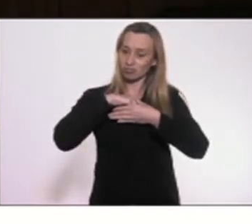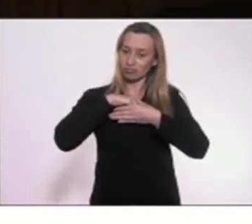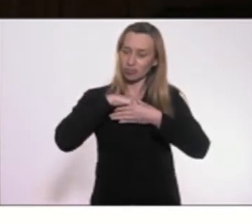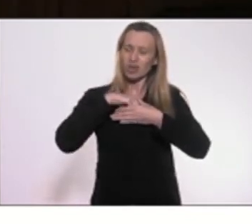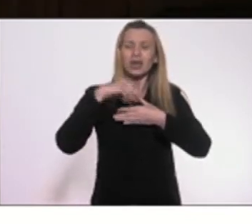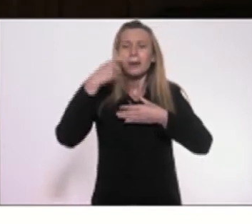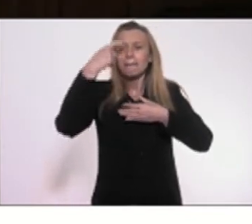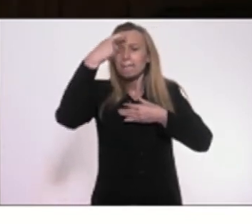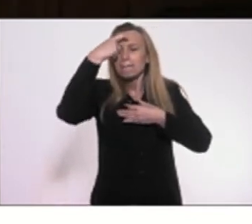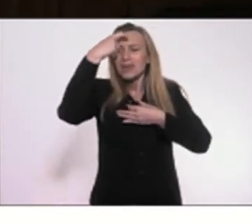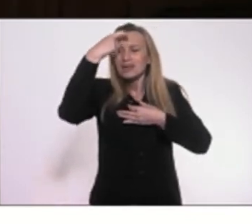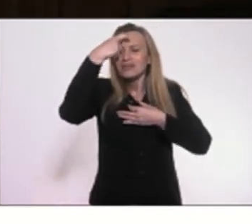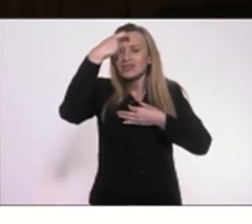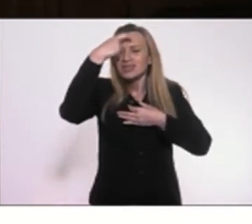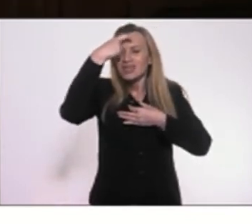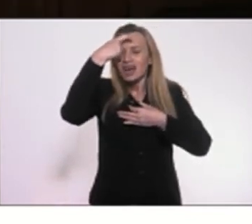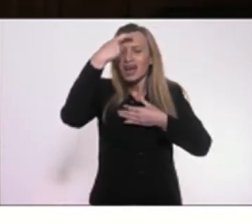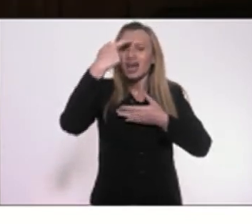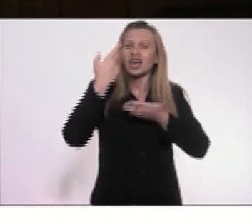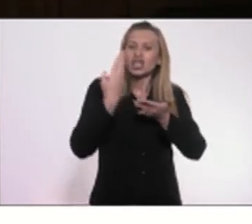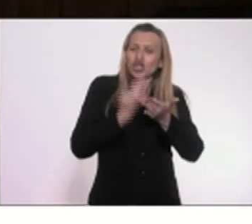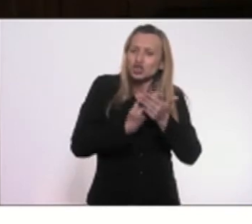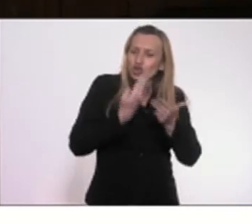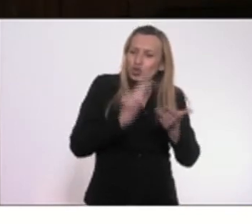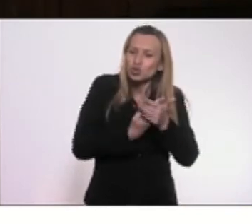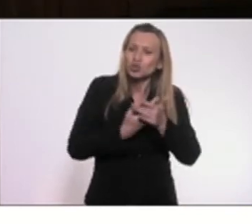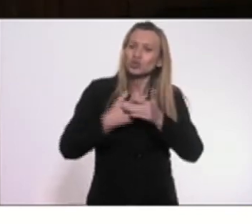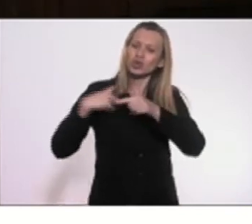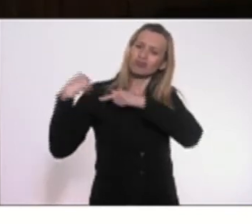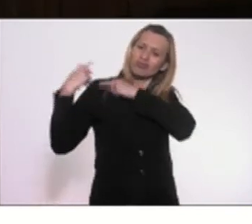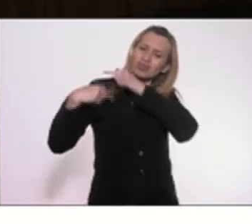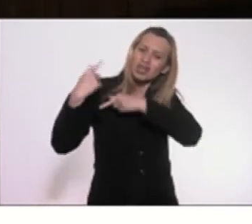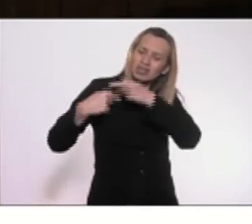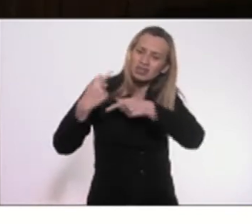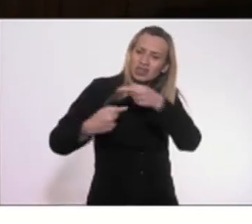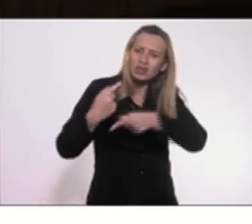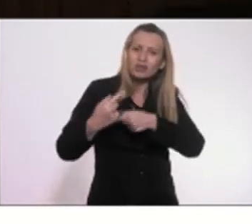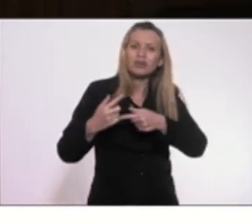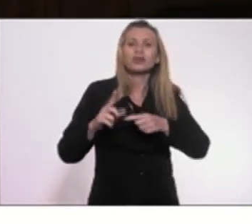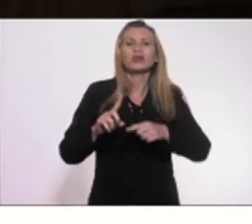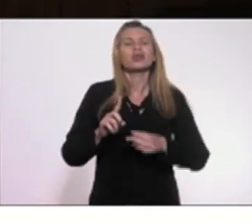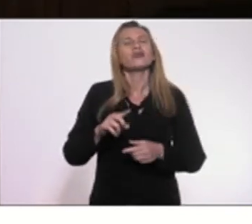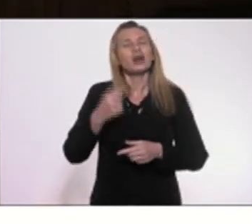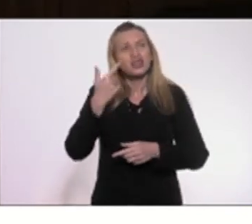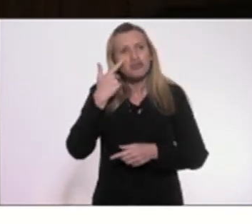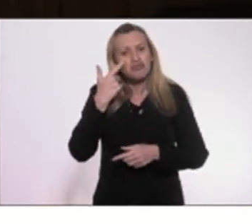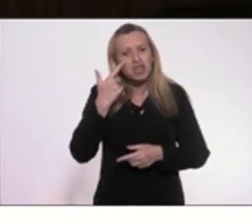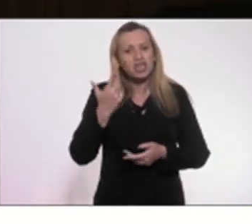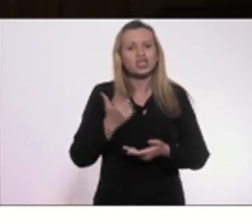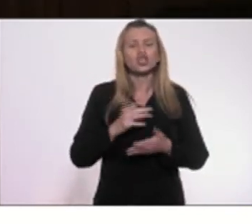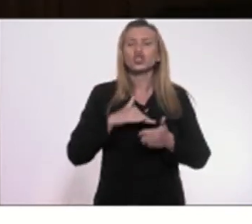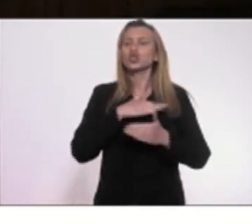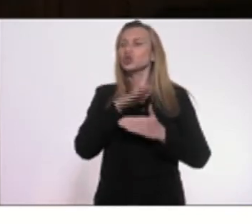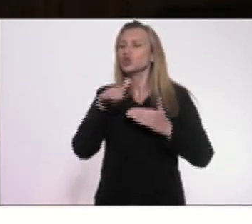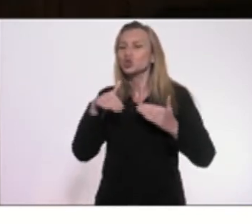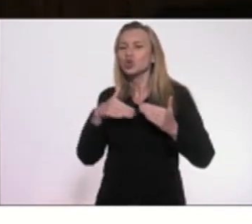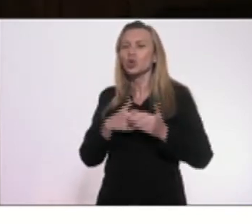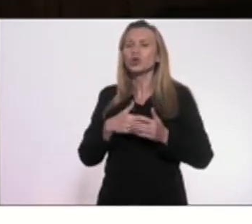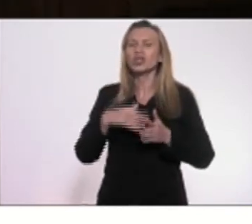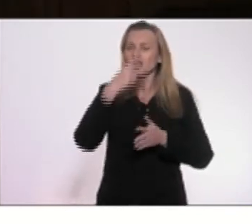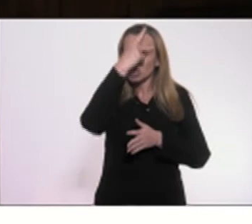uma reflexão, estude a nossa origem, para que verifique que todos os